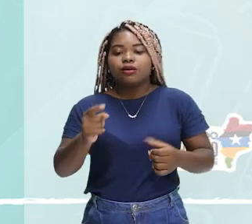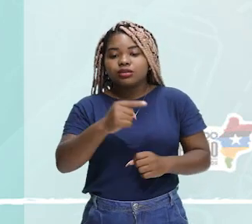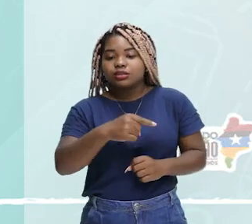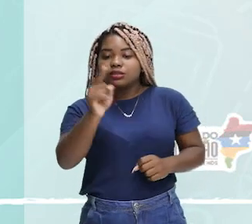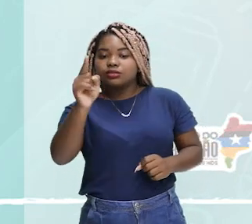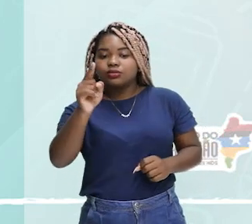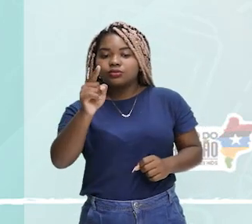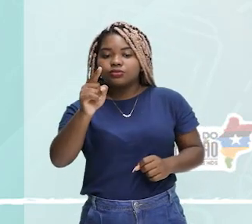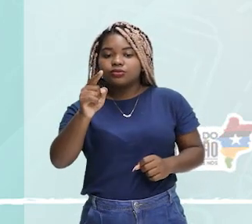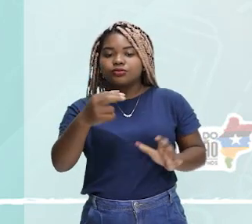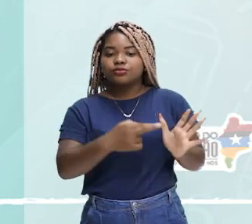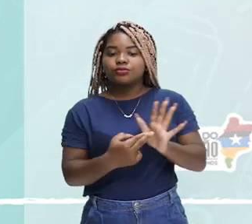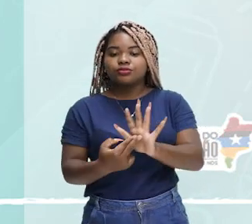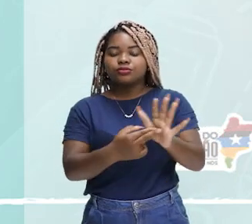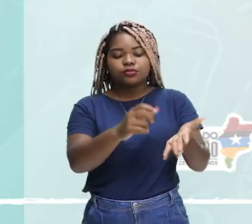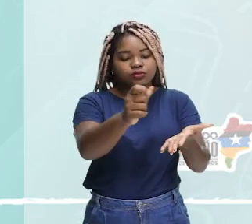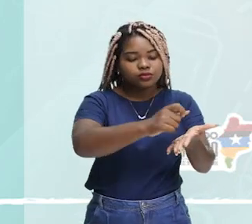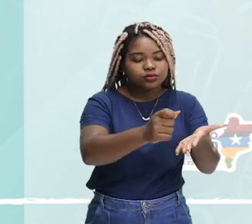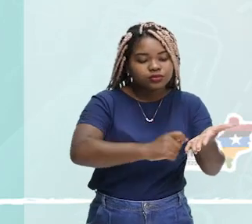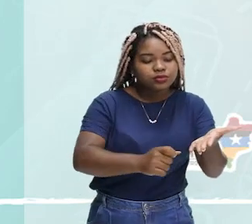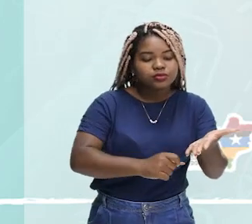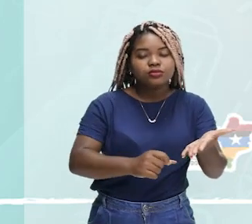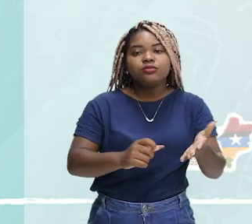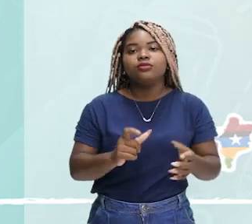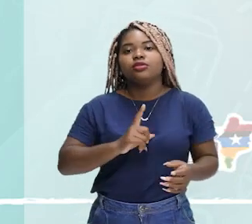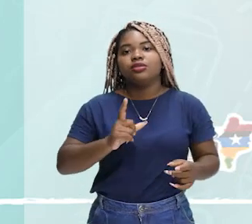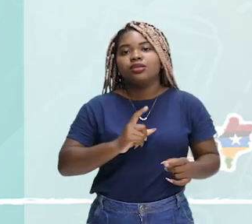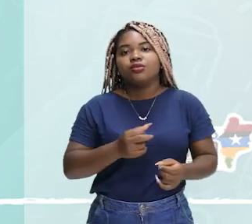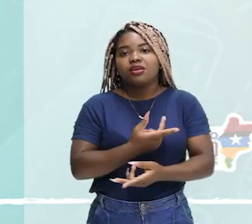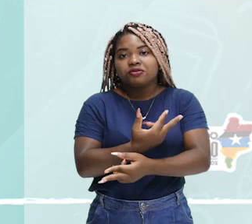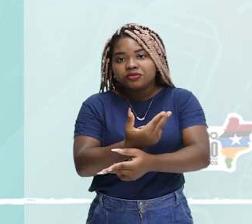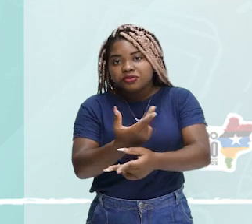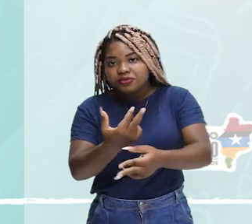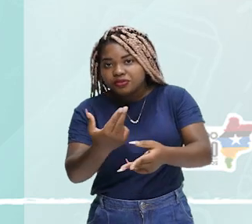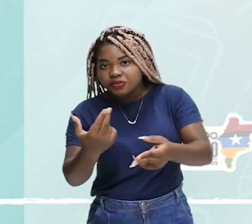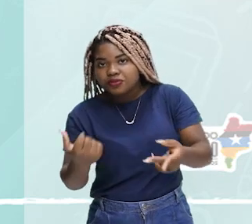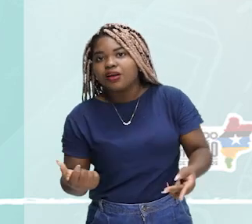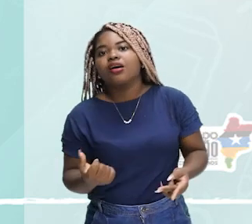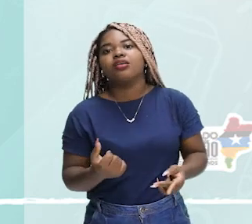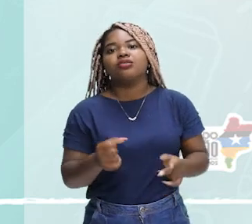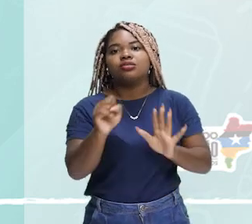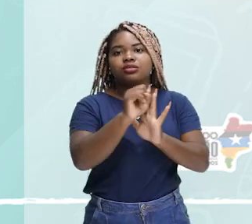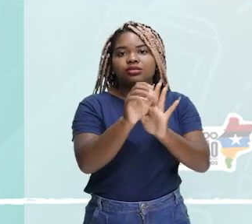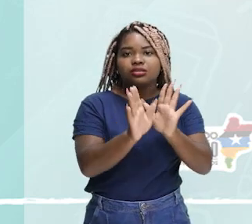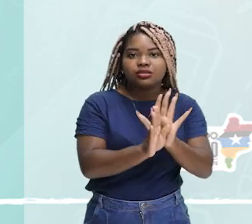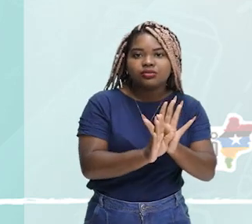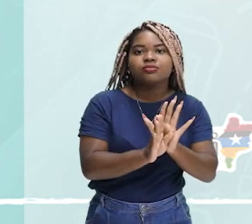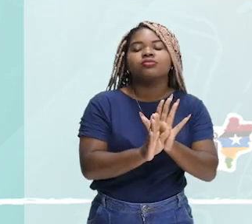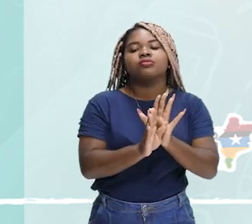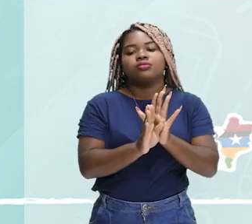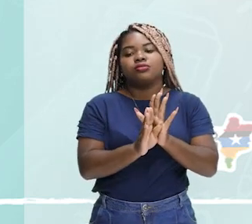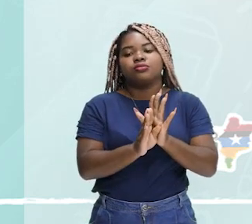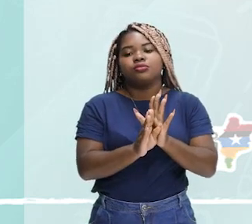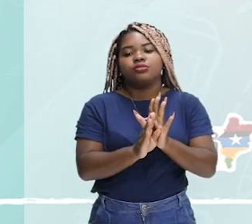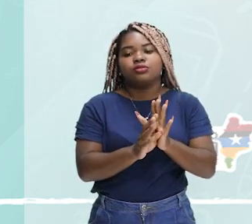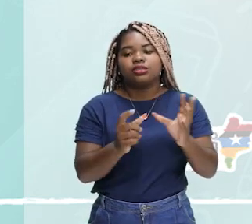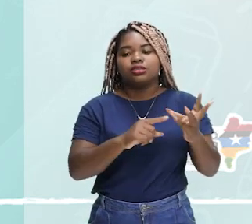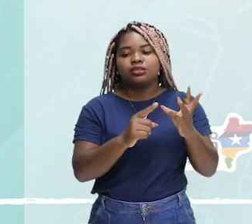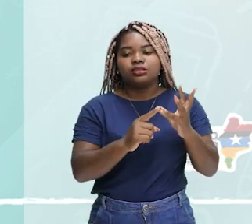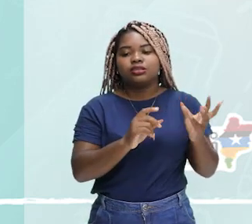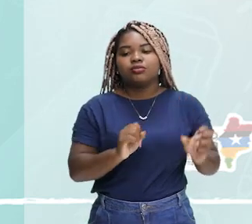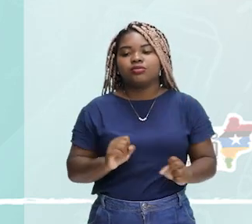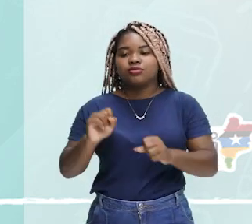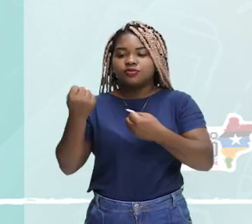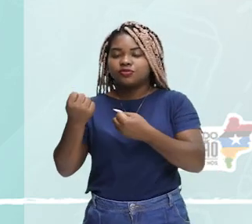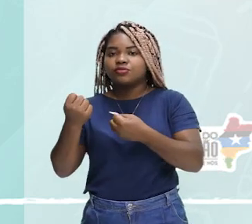a representação escrita por meio de sinais que distinguem as sílabas tônicas das sílabas átonas, ao mesmo tempo em